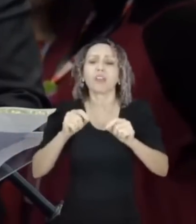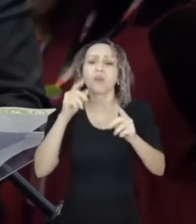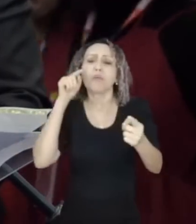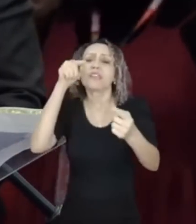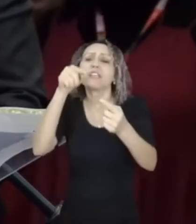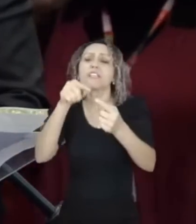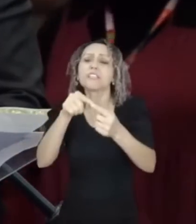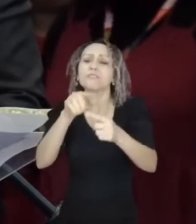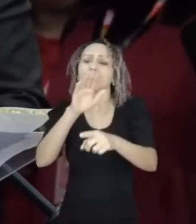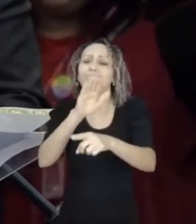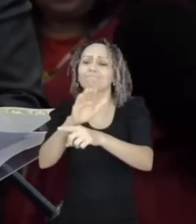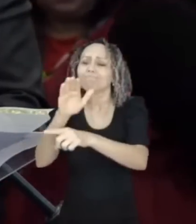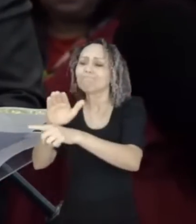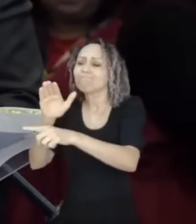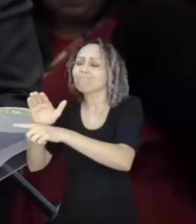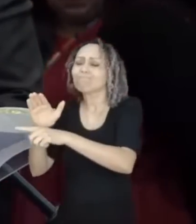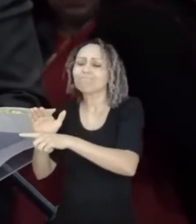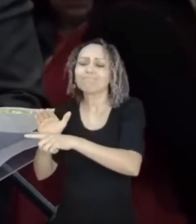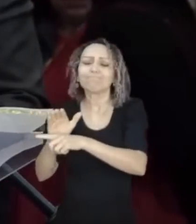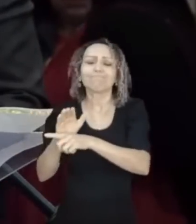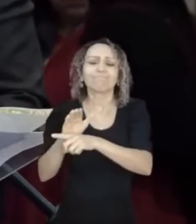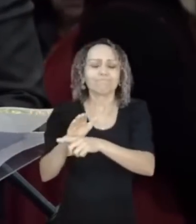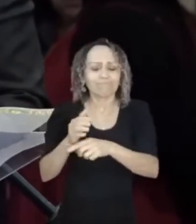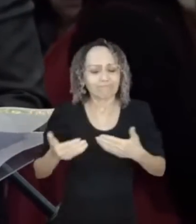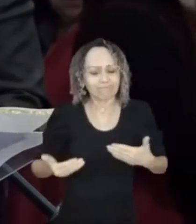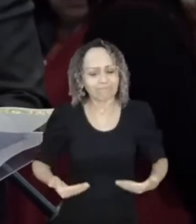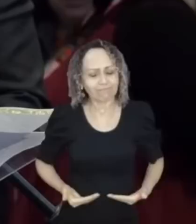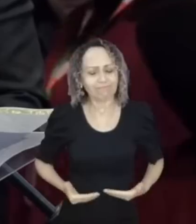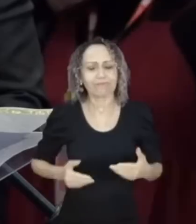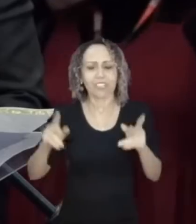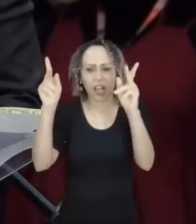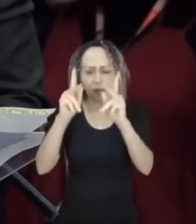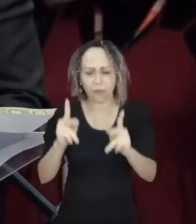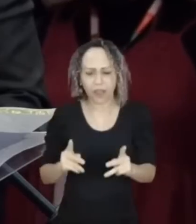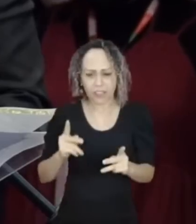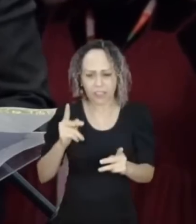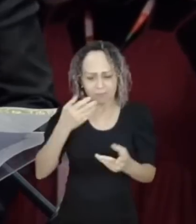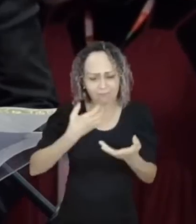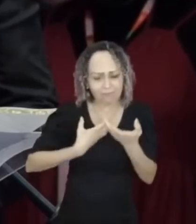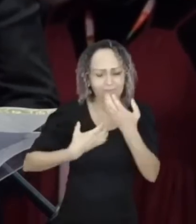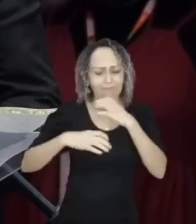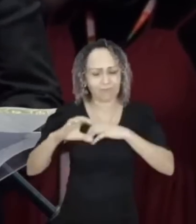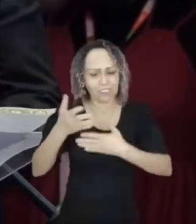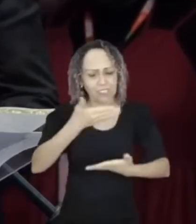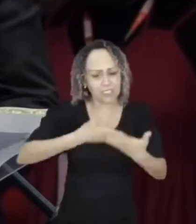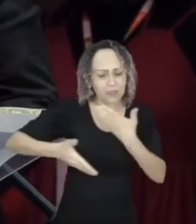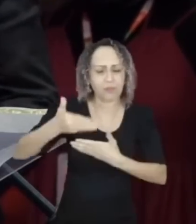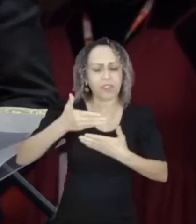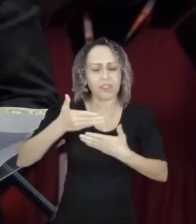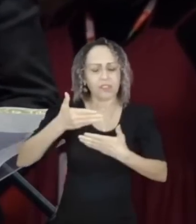entendimento. E digo tudo isso com muito amor pelo nosso querido Brasil e pelo povo brasileiro.